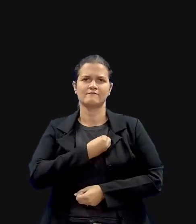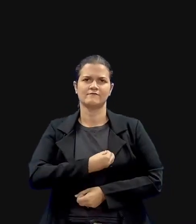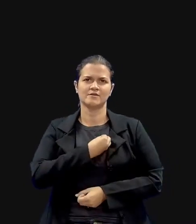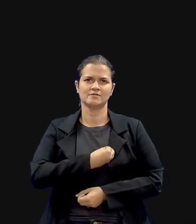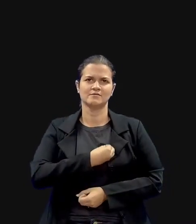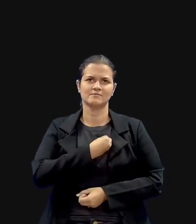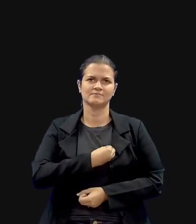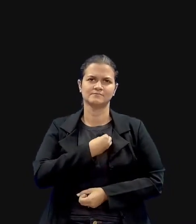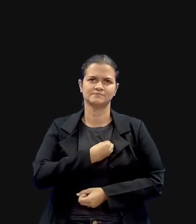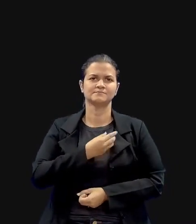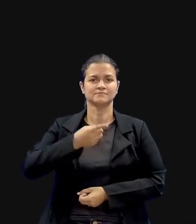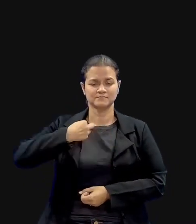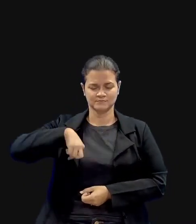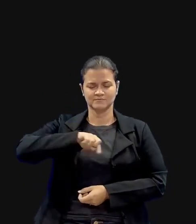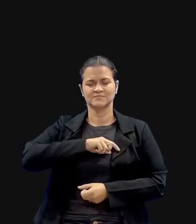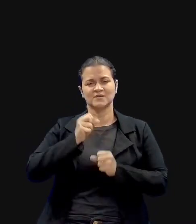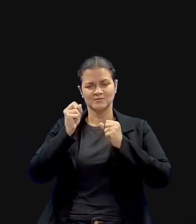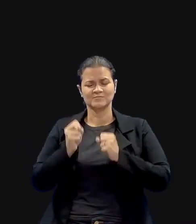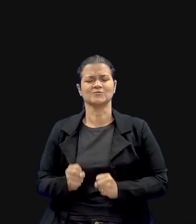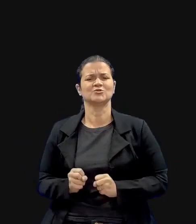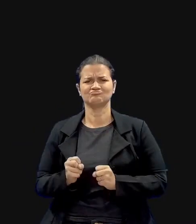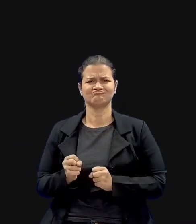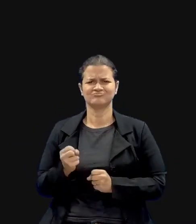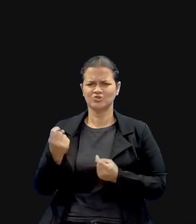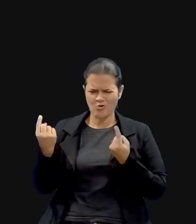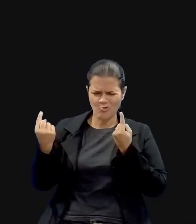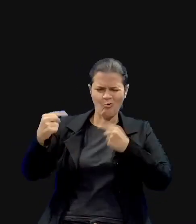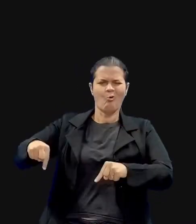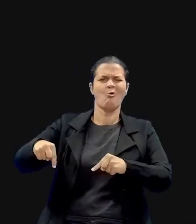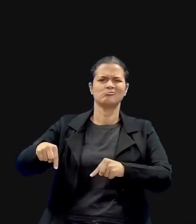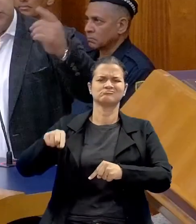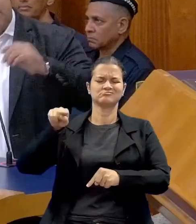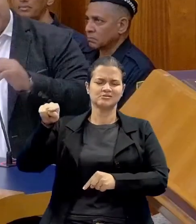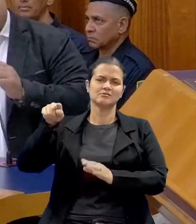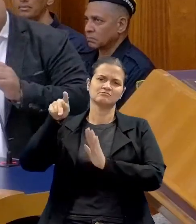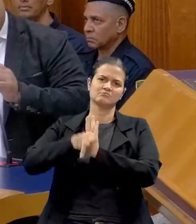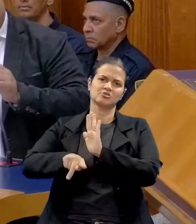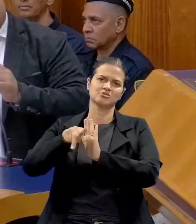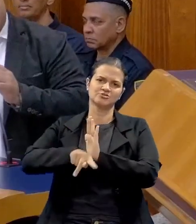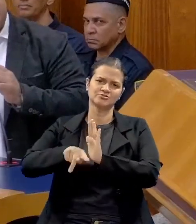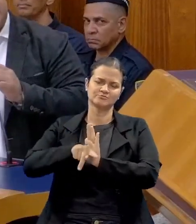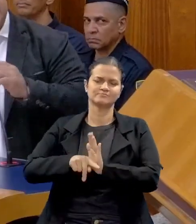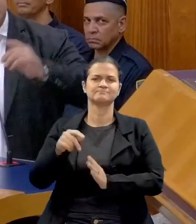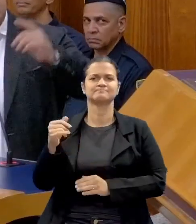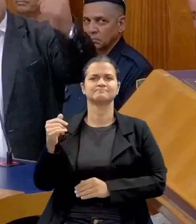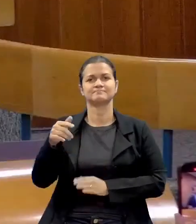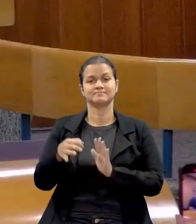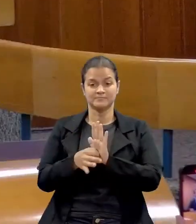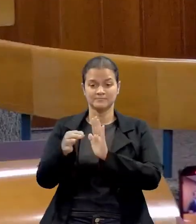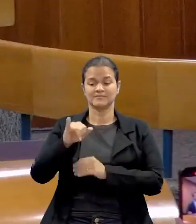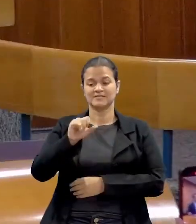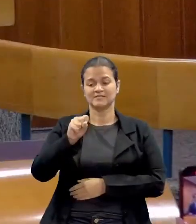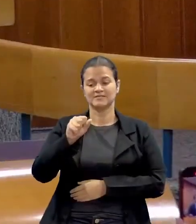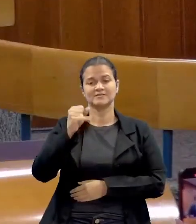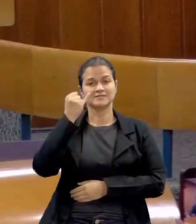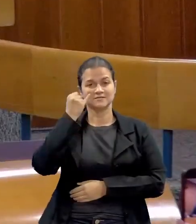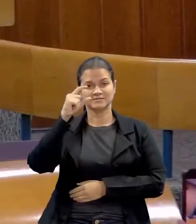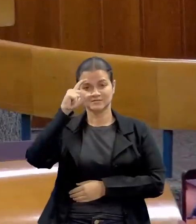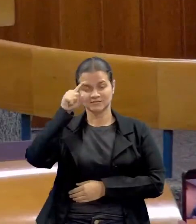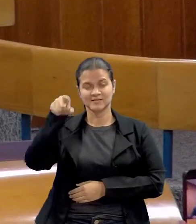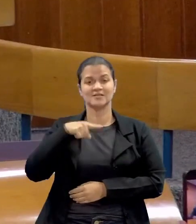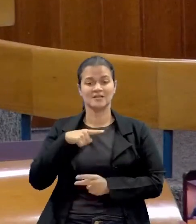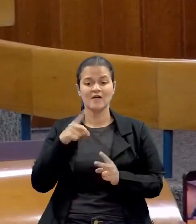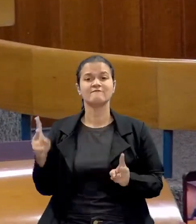Que possamos reagir. Vereador Isaías, é importante uma parte com Vossa Excelência da valorização da